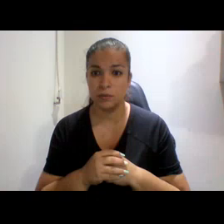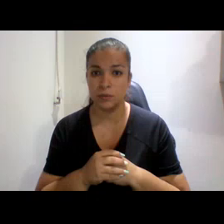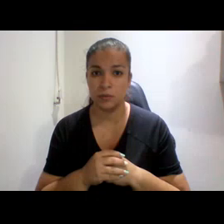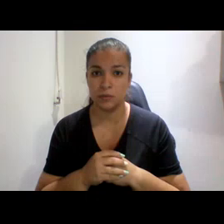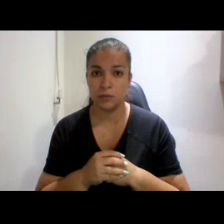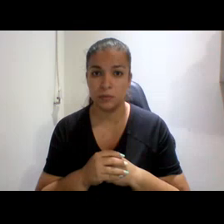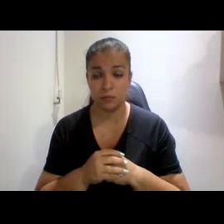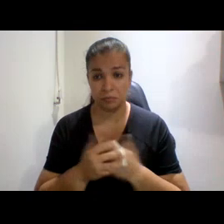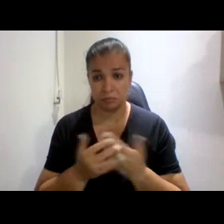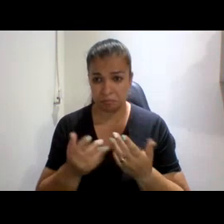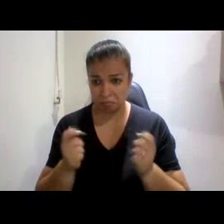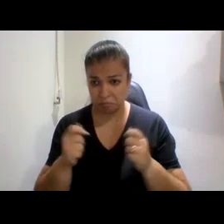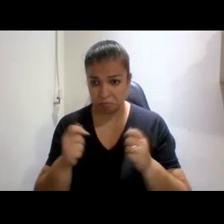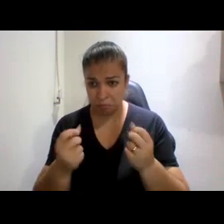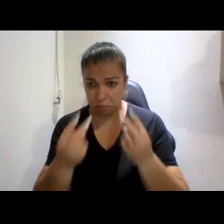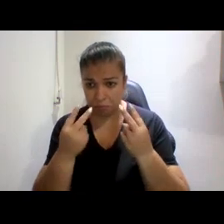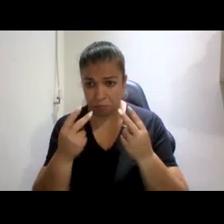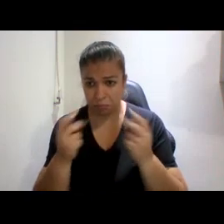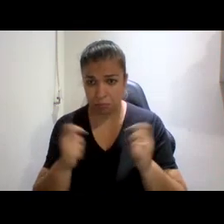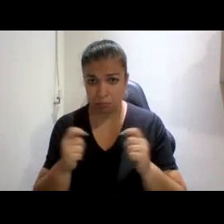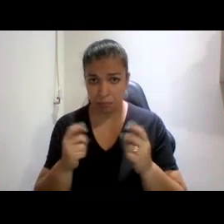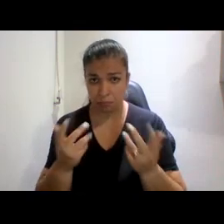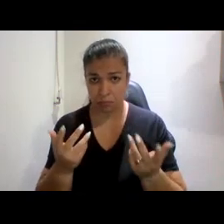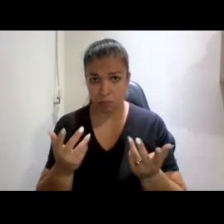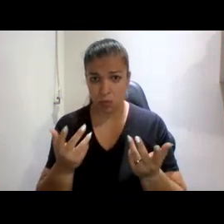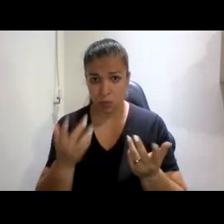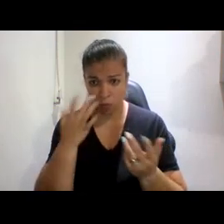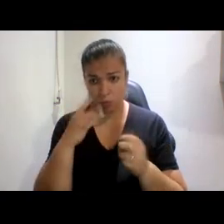Era para ter destacado.